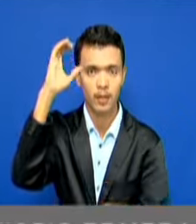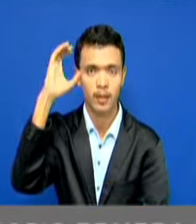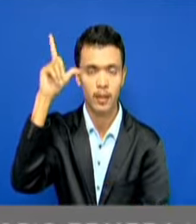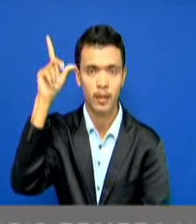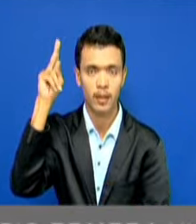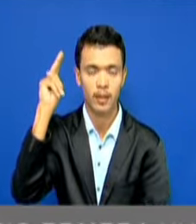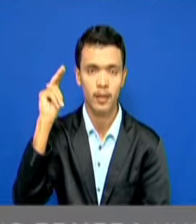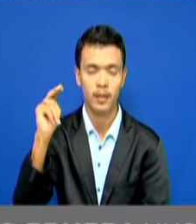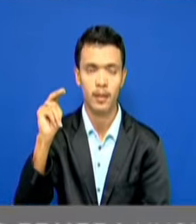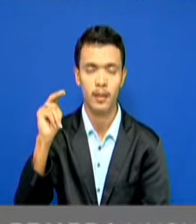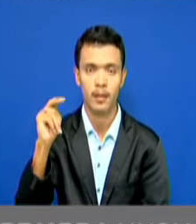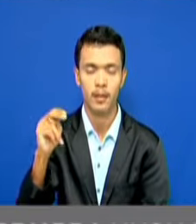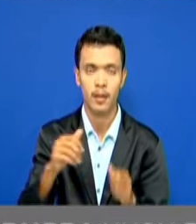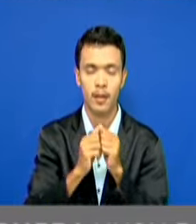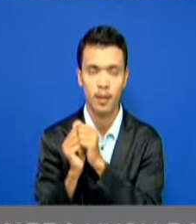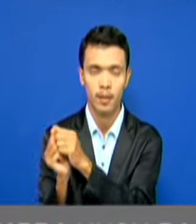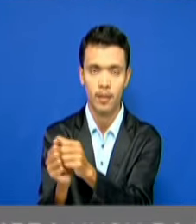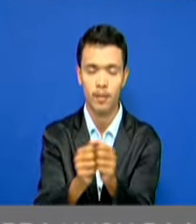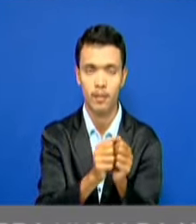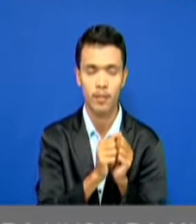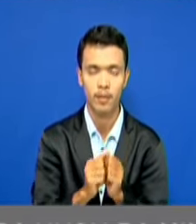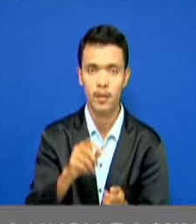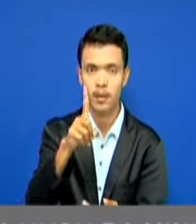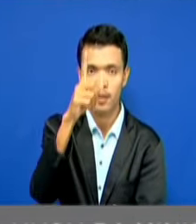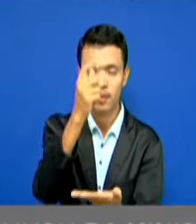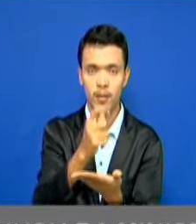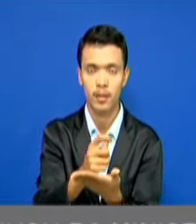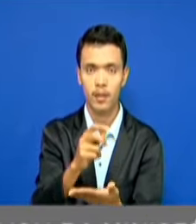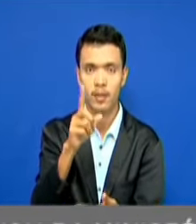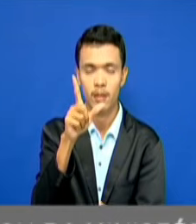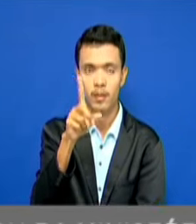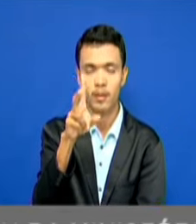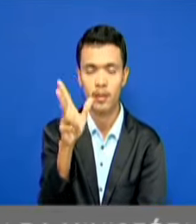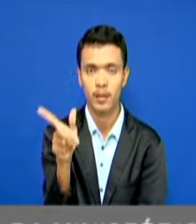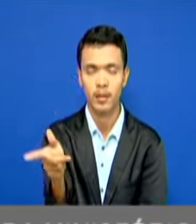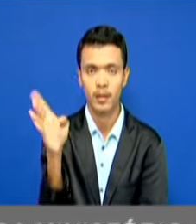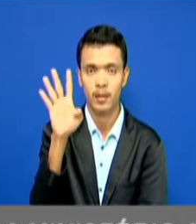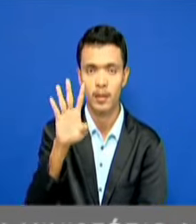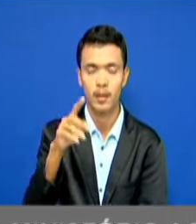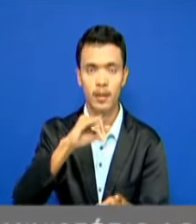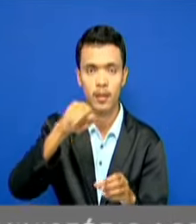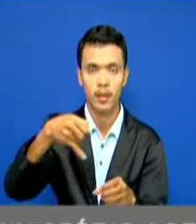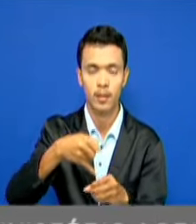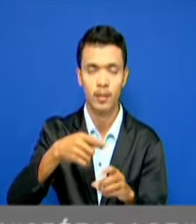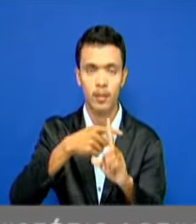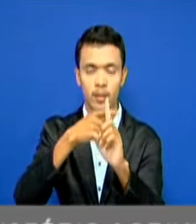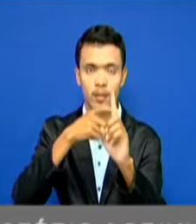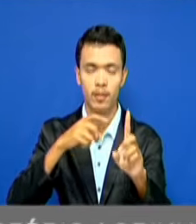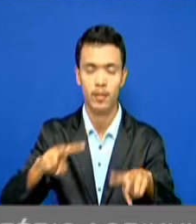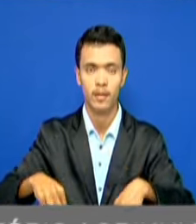Combatentes Libertação Nacional. Hamuto Krihun Atuzida Ruanulu Resin Hatresin. Composto Rússi, Frente